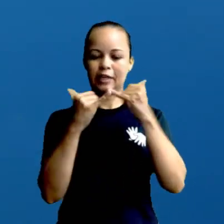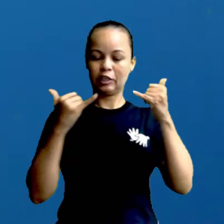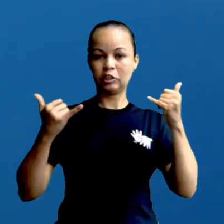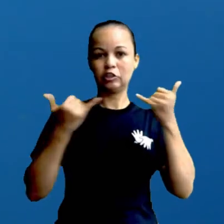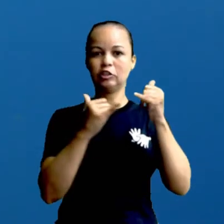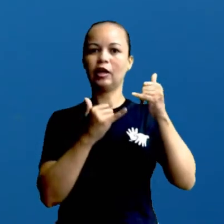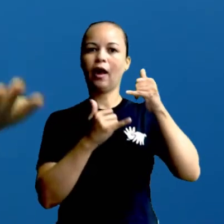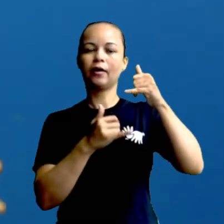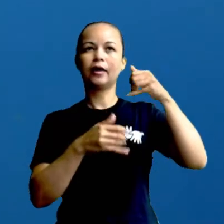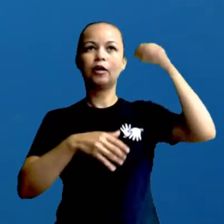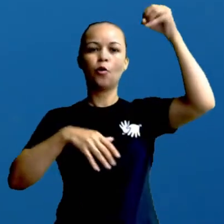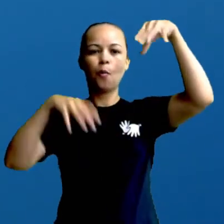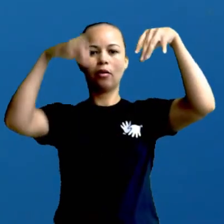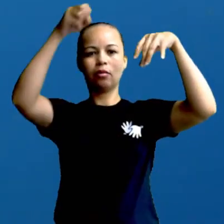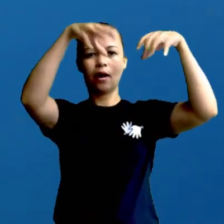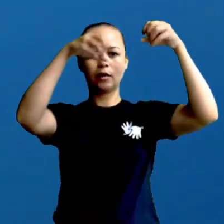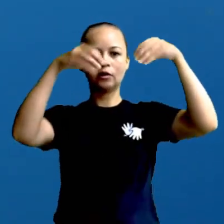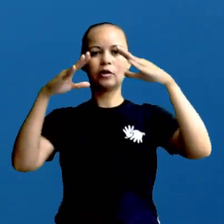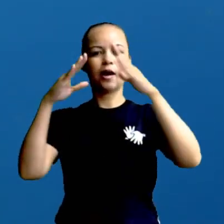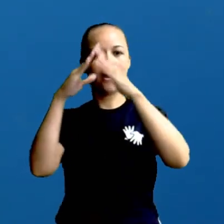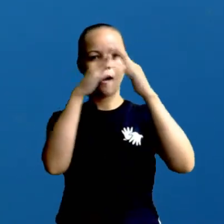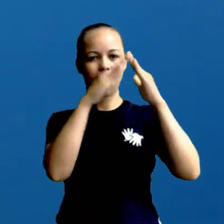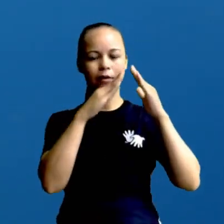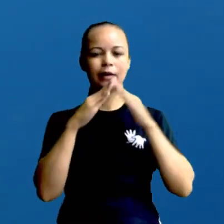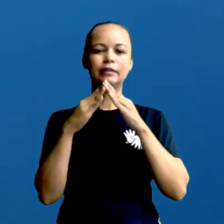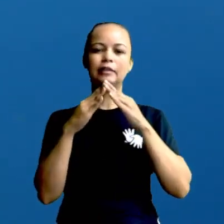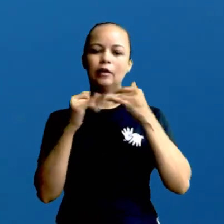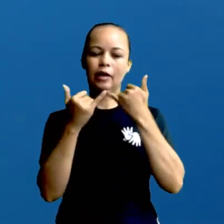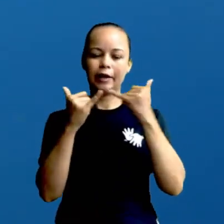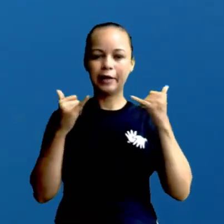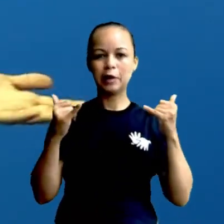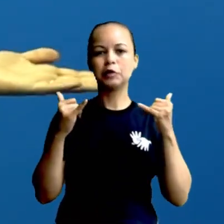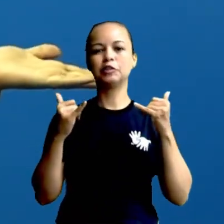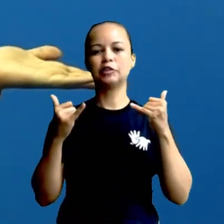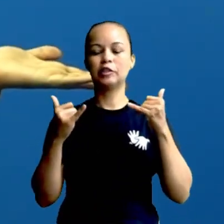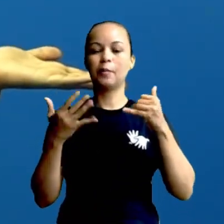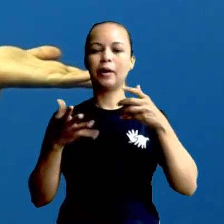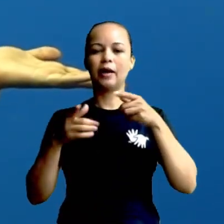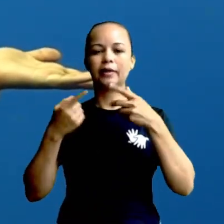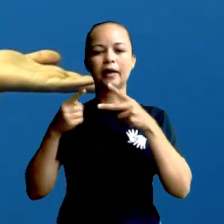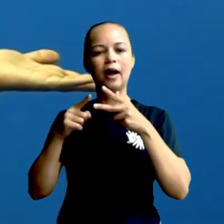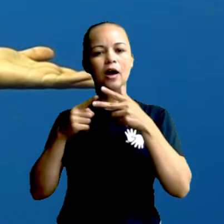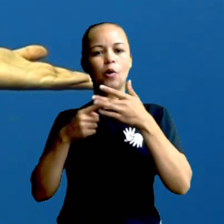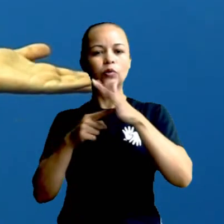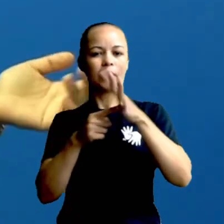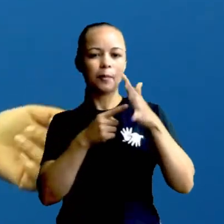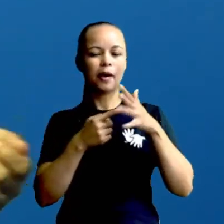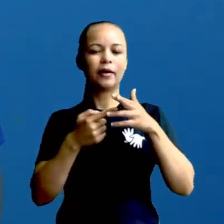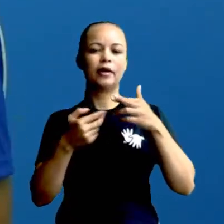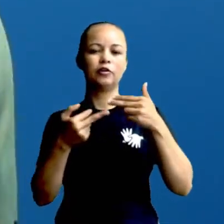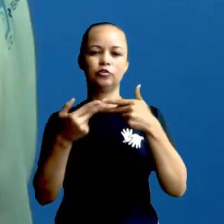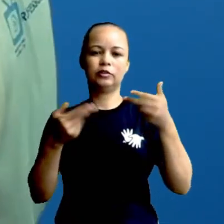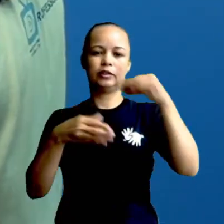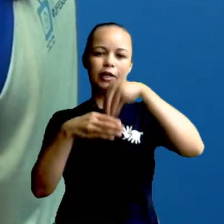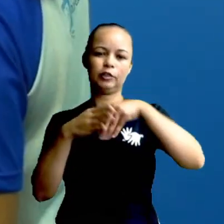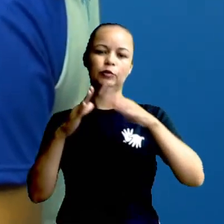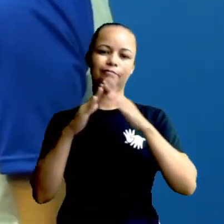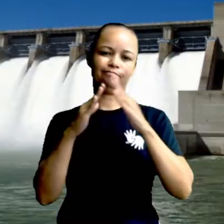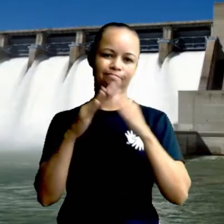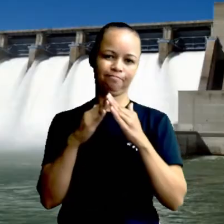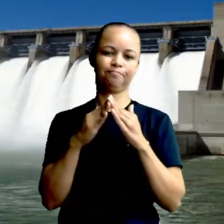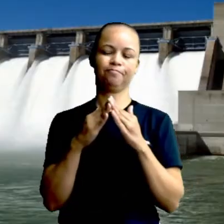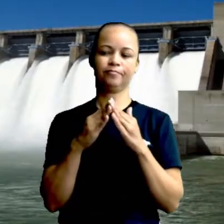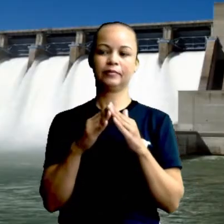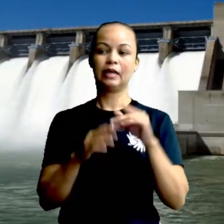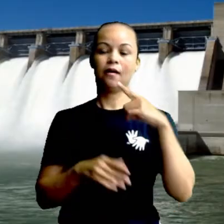né, iluminando as nossas casas, trazendo energia mecânica para ligar os aparelhos da nossa casa, né? E aí